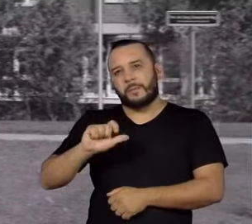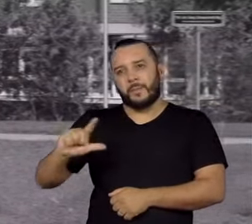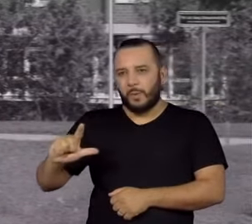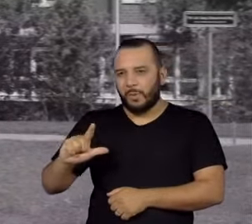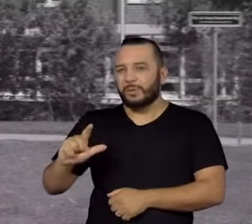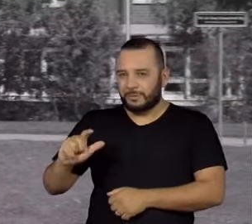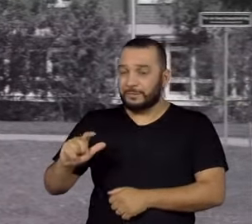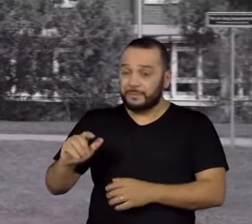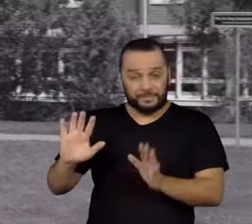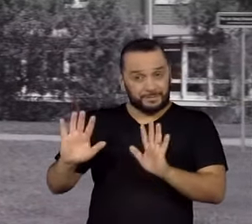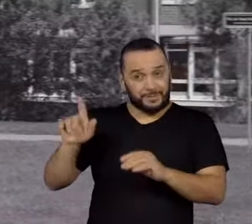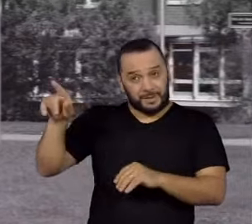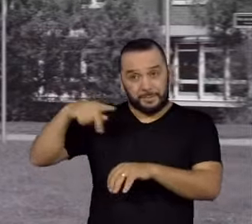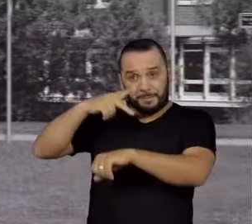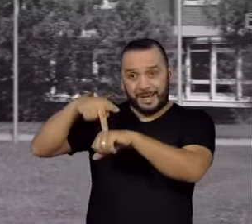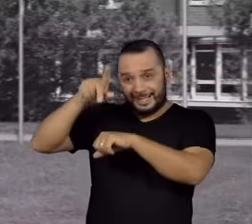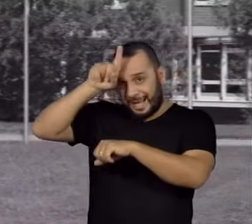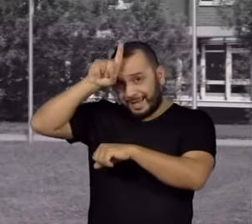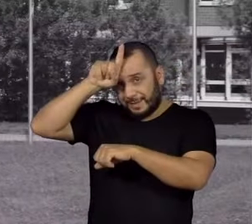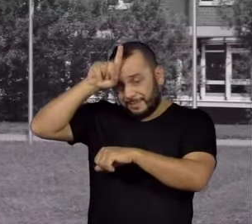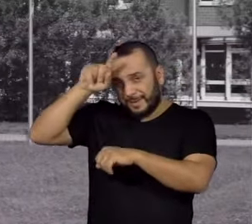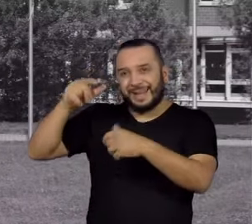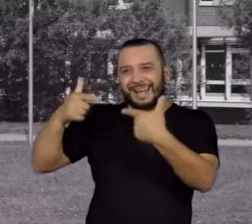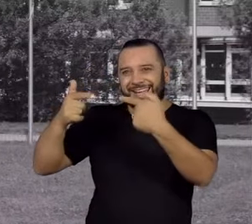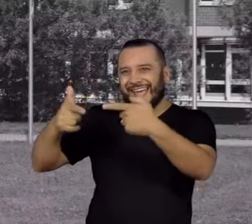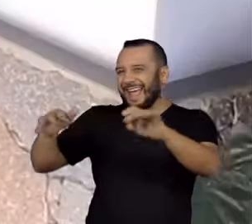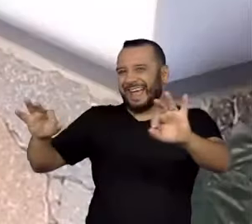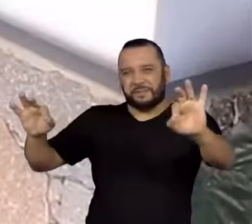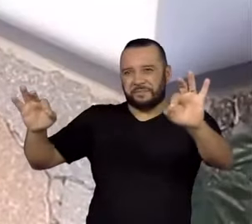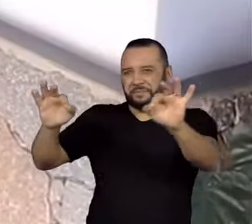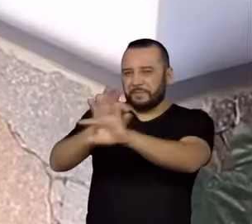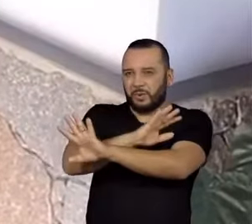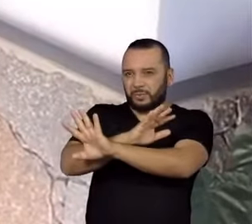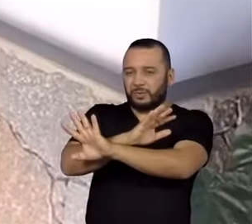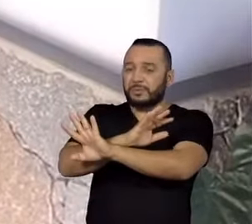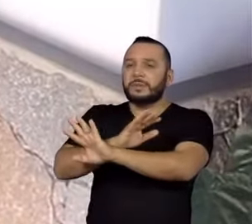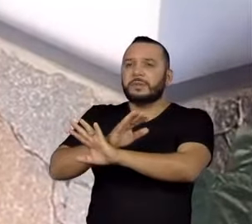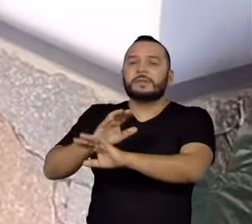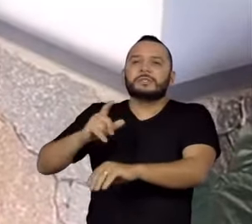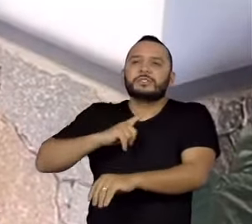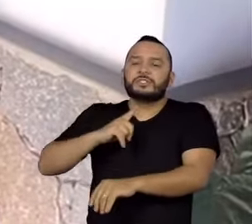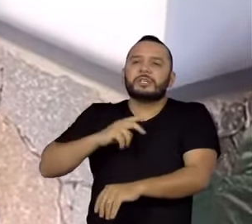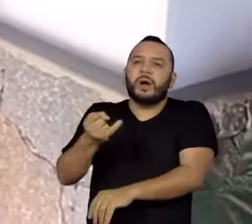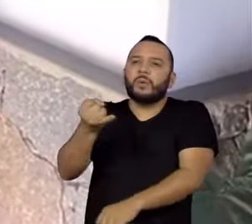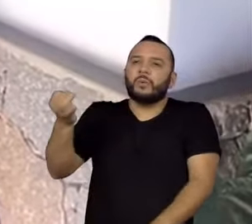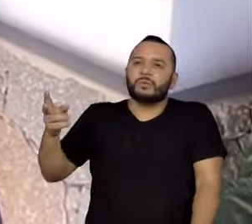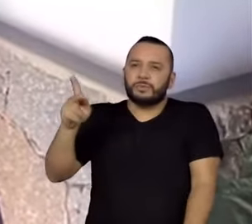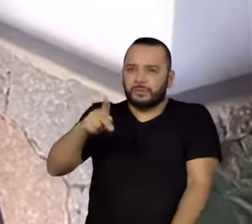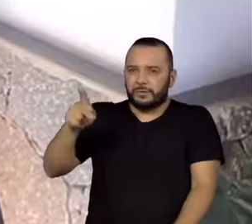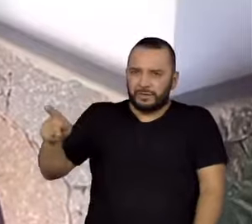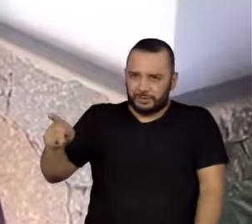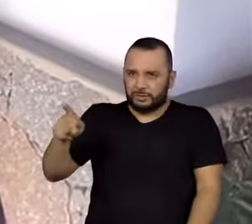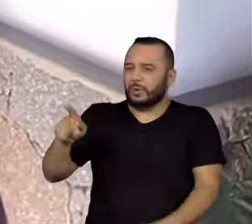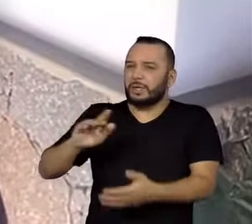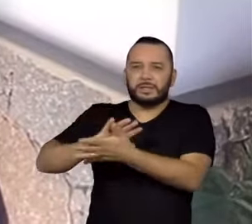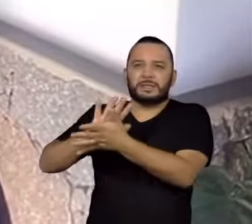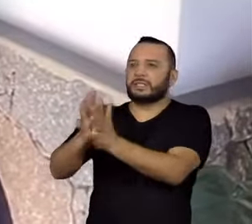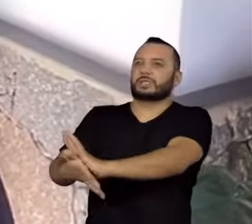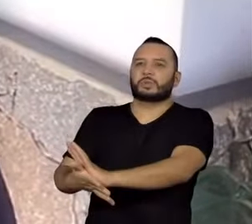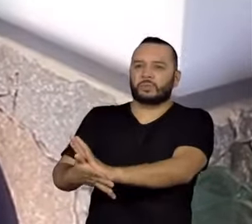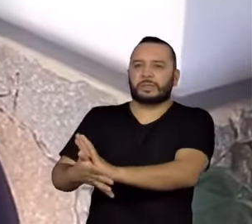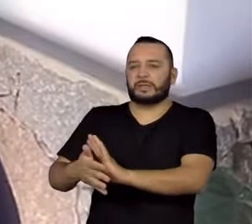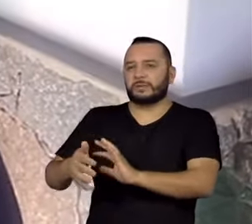Alemanha, ainda existiam professores que não tinham sido subjugados pelo nazismo